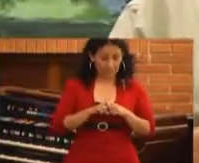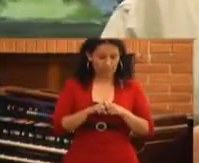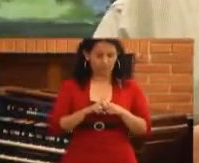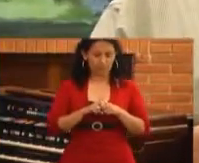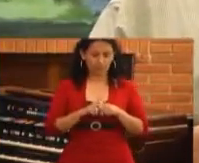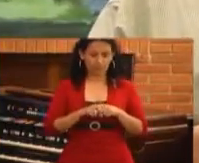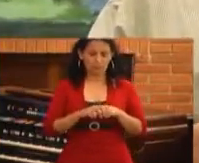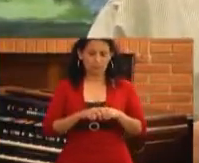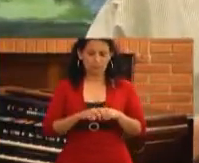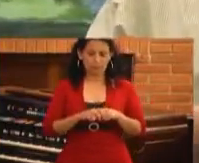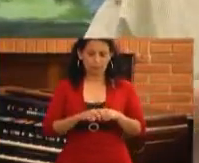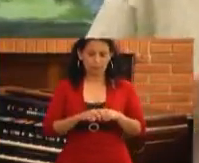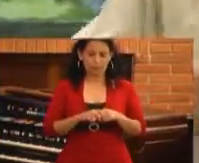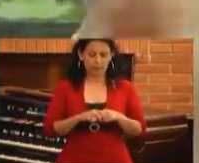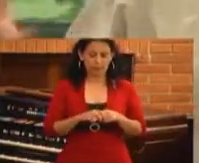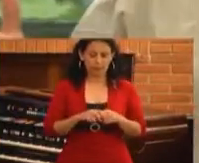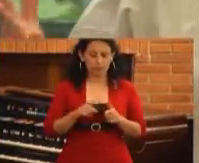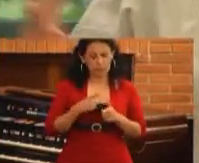qualquer,